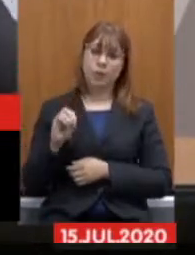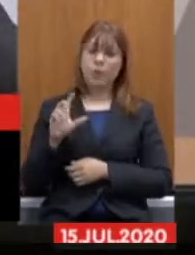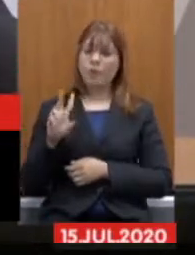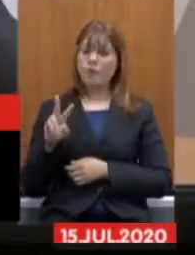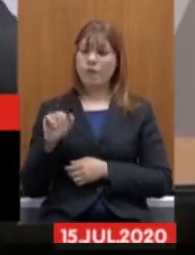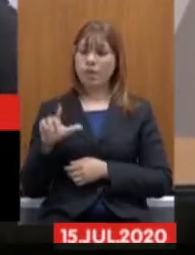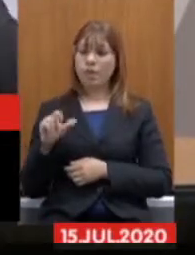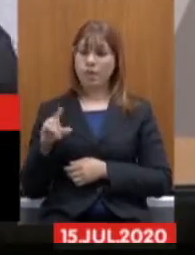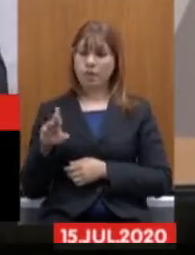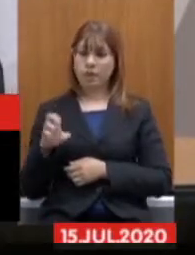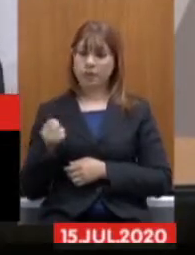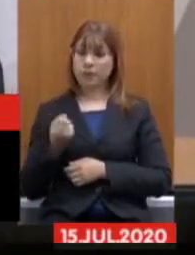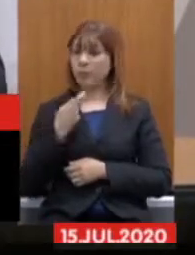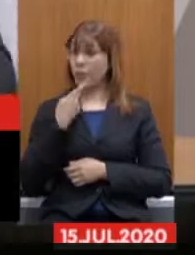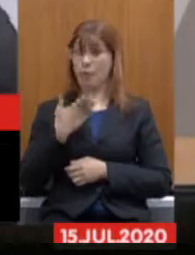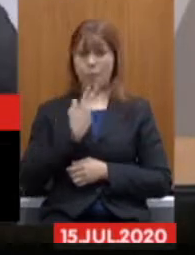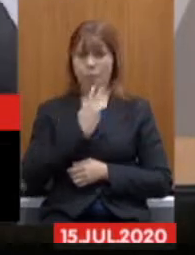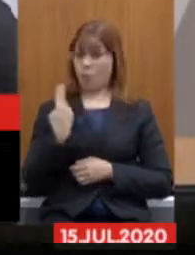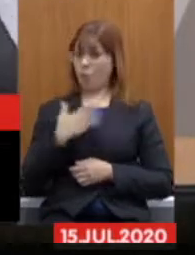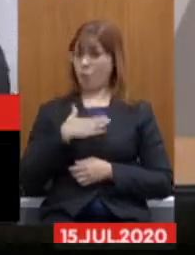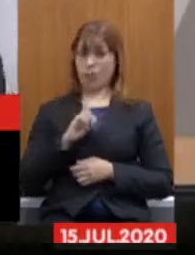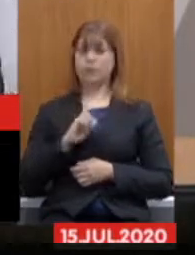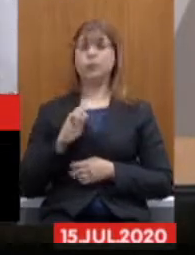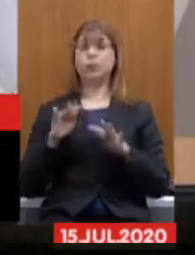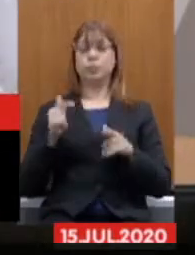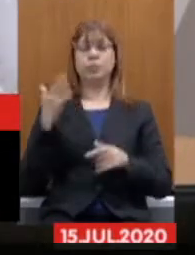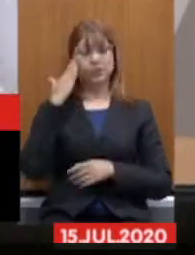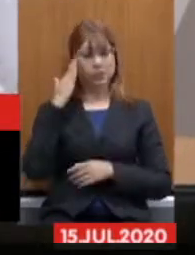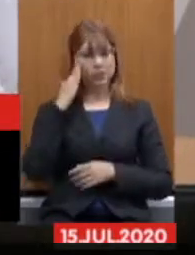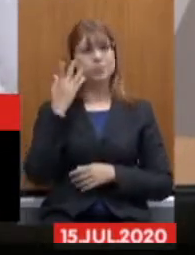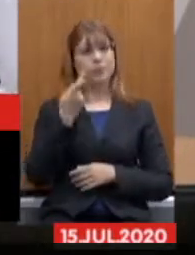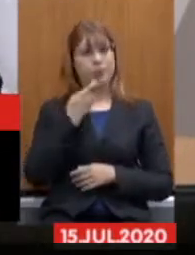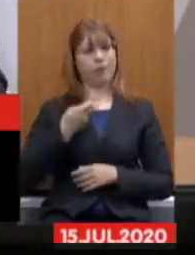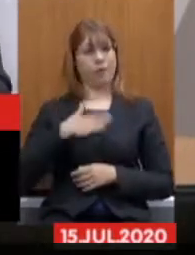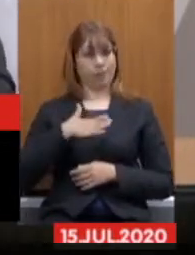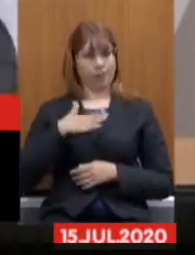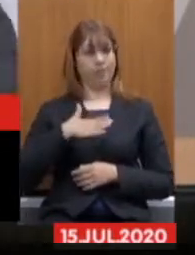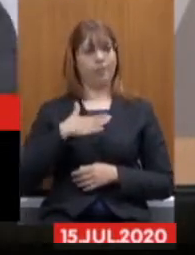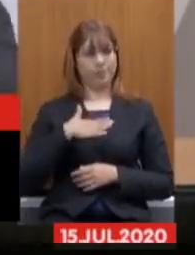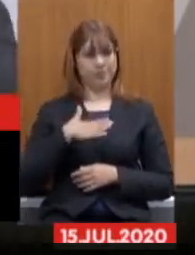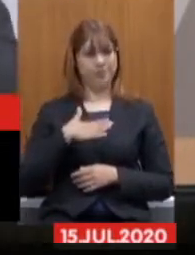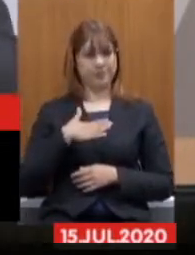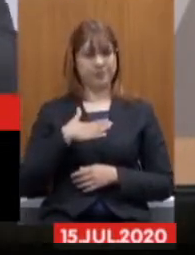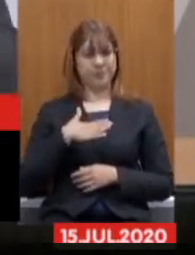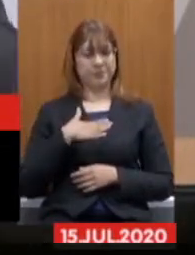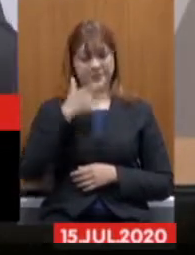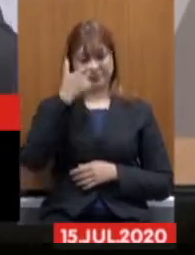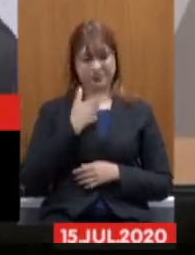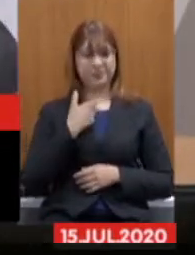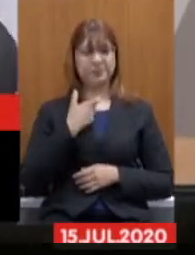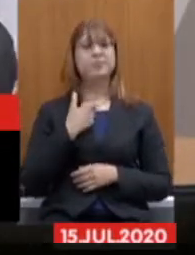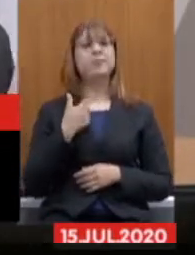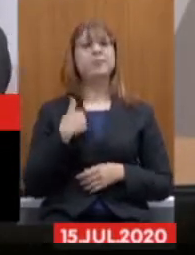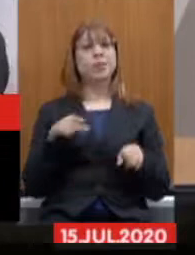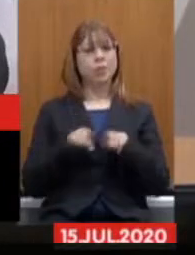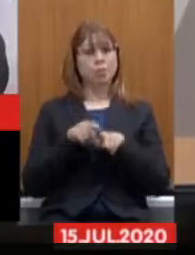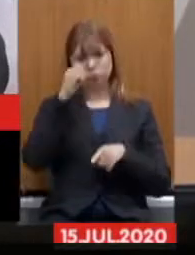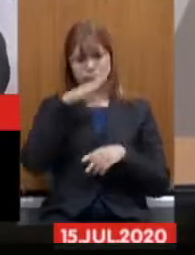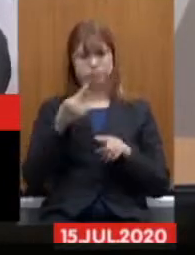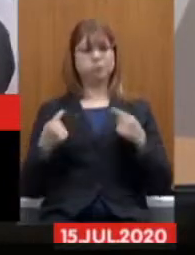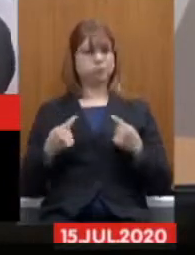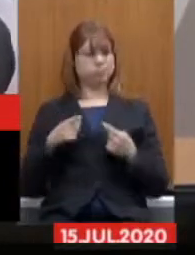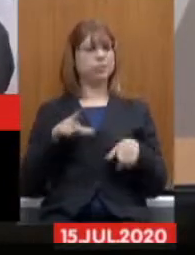apesar de não ter citado o meu nome todos nós sabemos que suas palavras foram direcionadas na minha pessoa eu também estou sendo